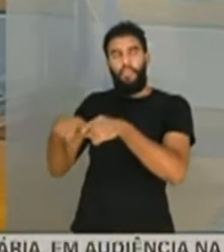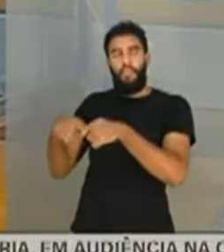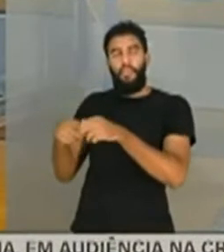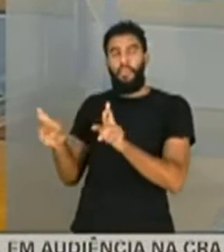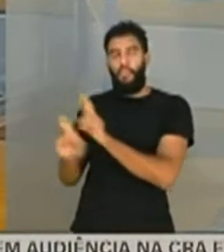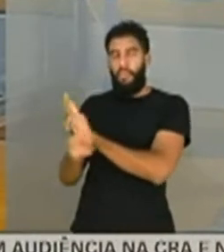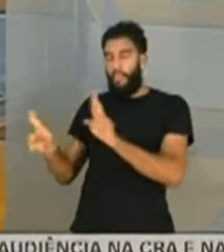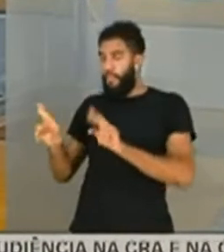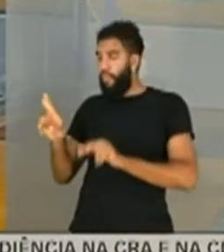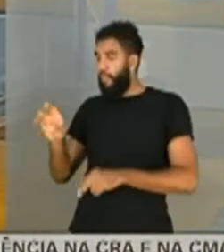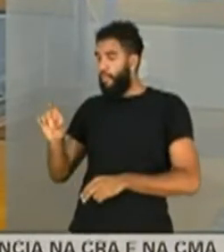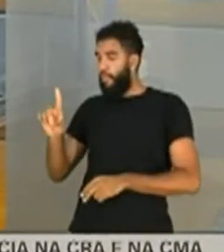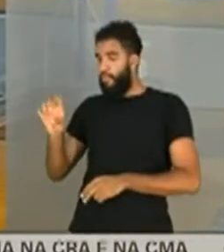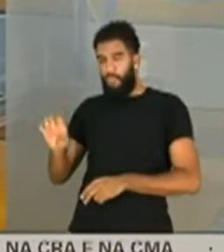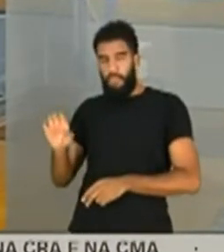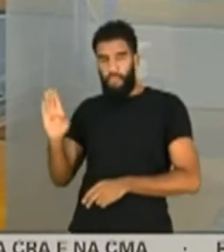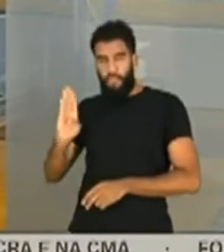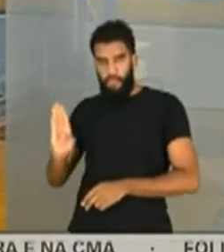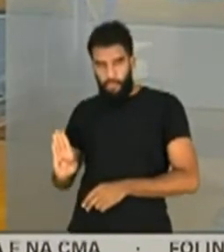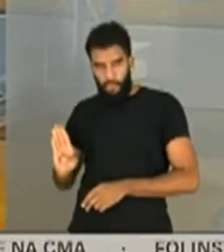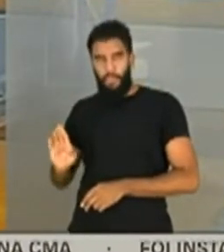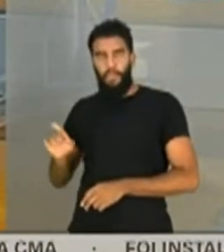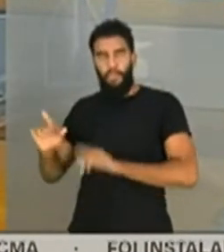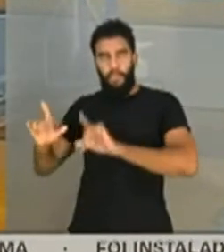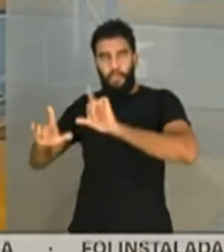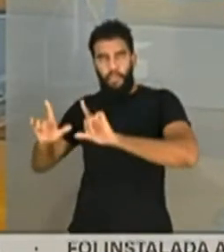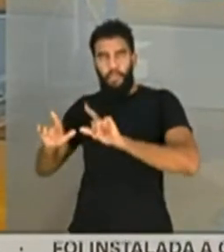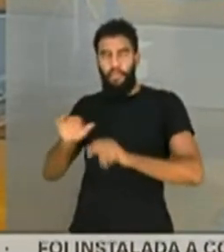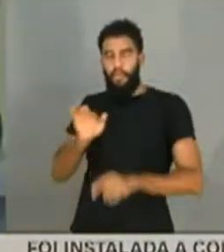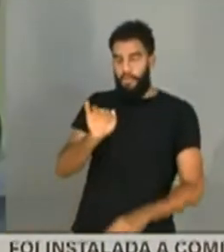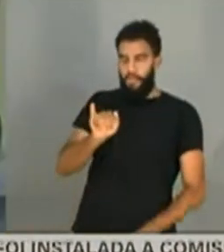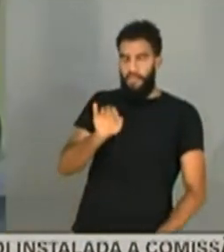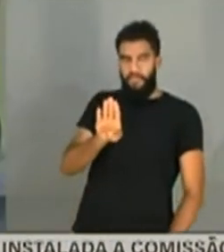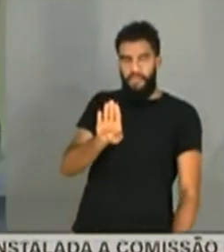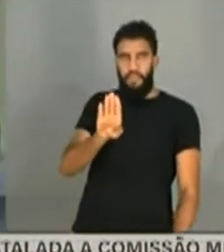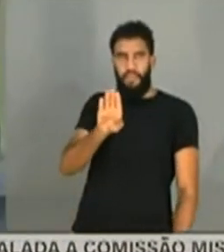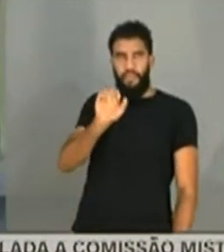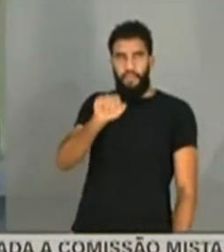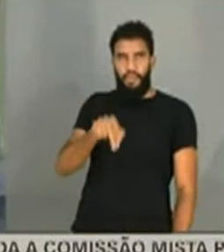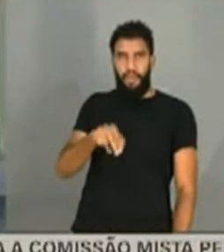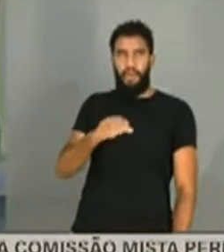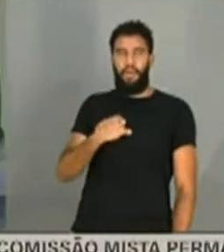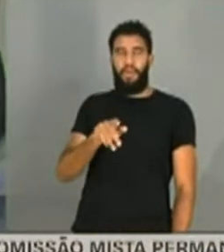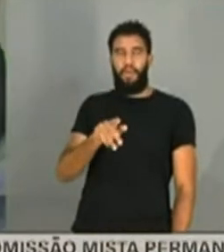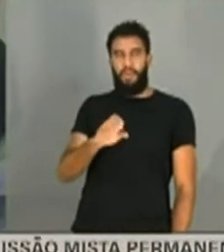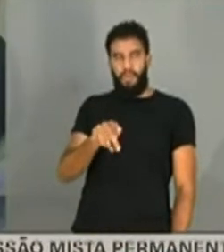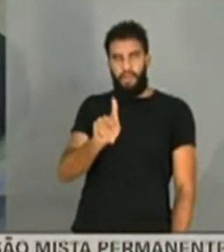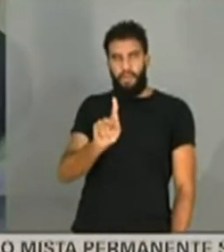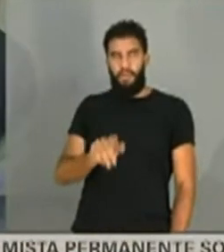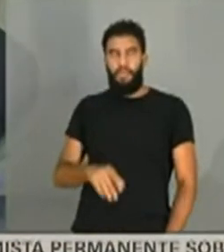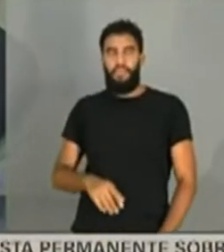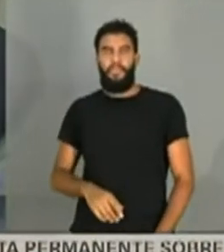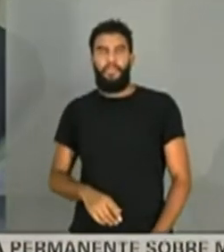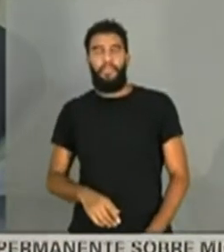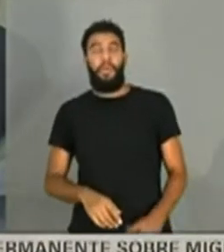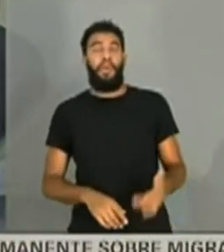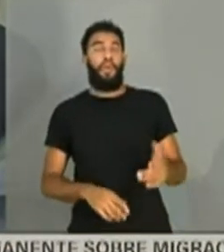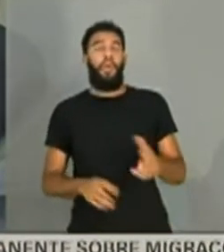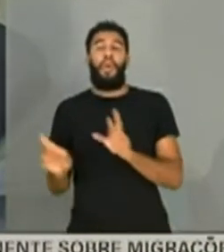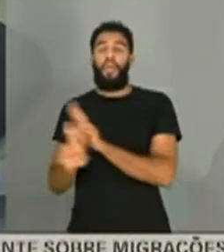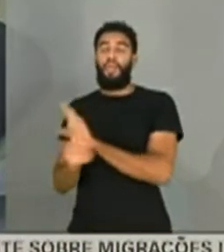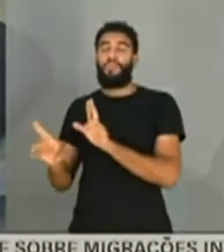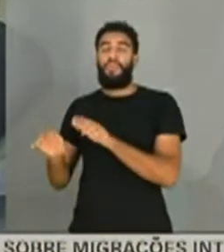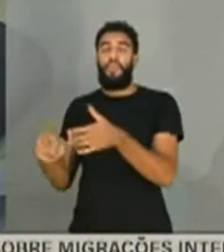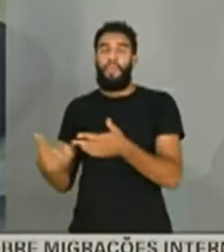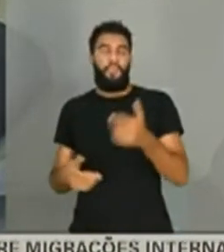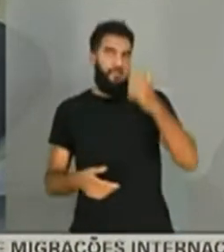Rede Brasil de televisão e o FIBBank? Senador, eu vou permanecer de novo meu